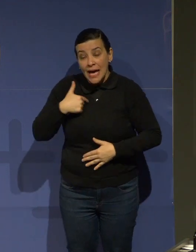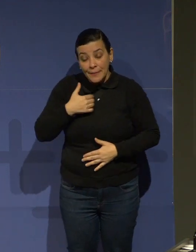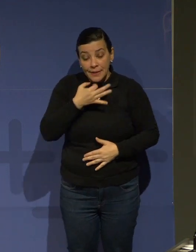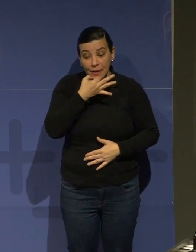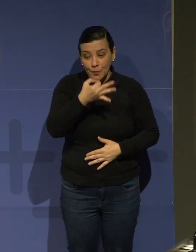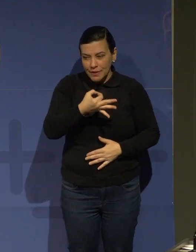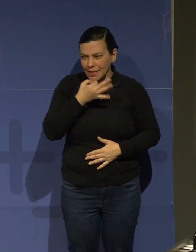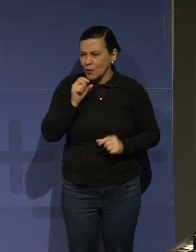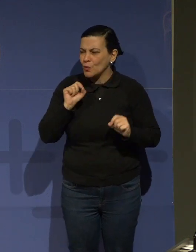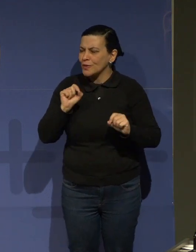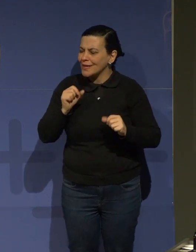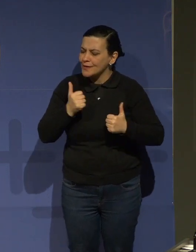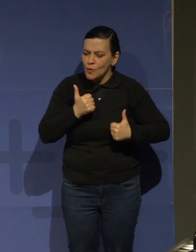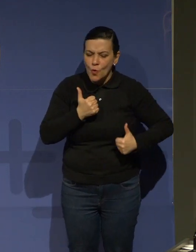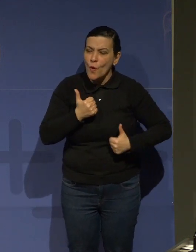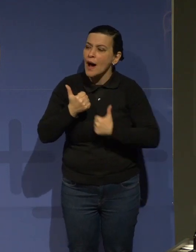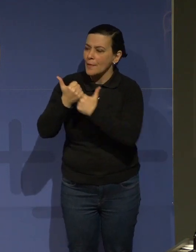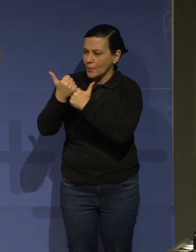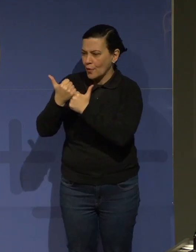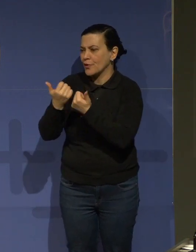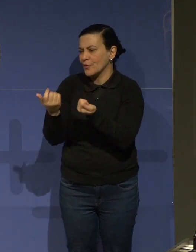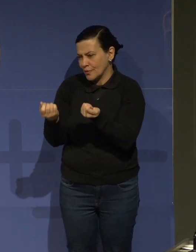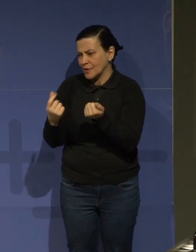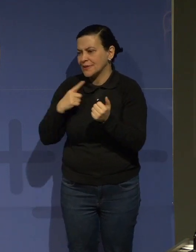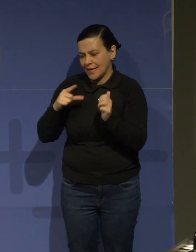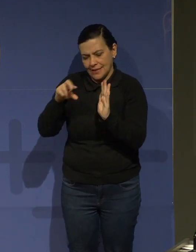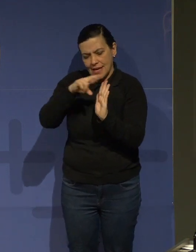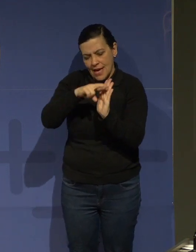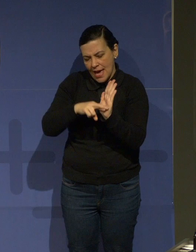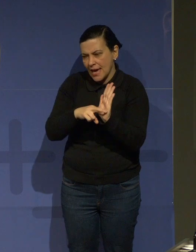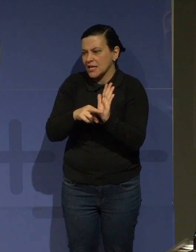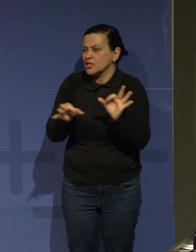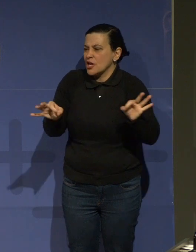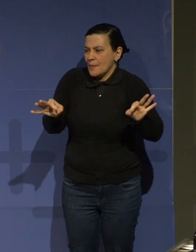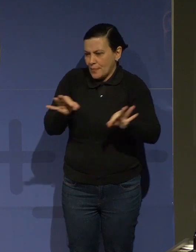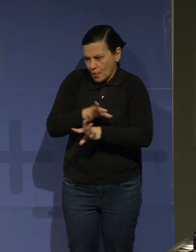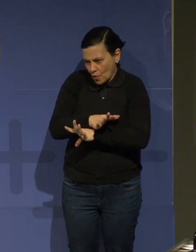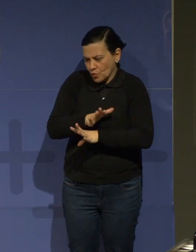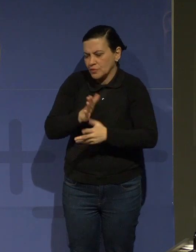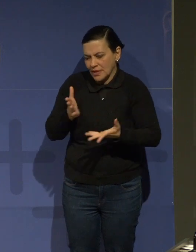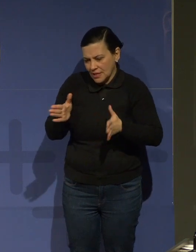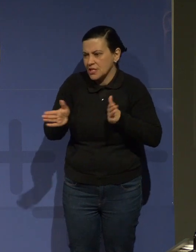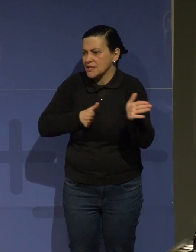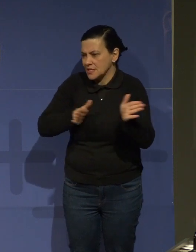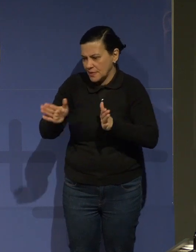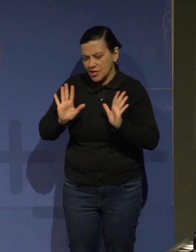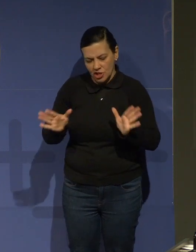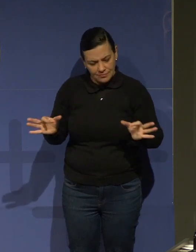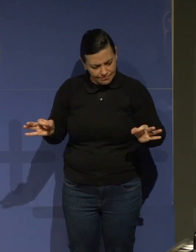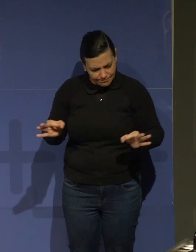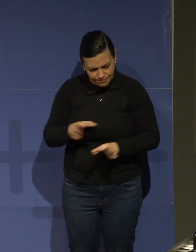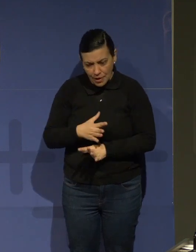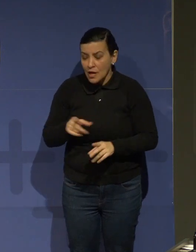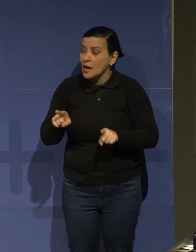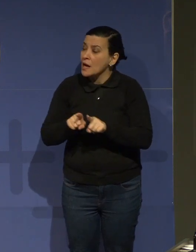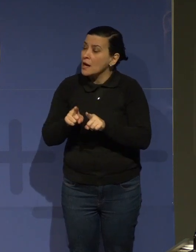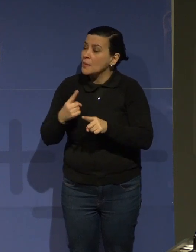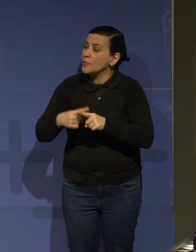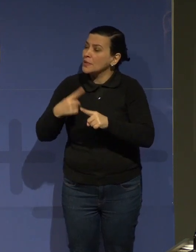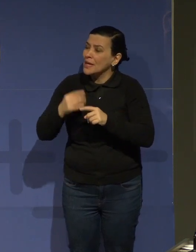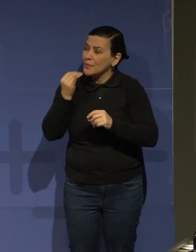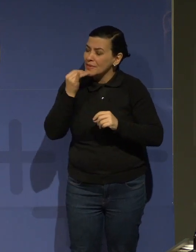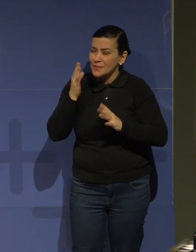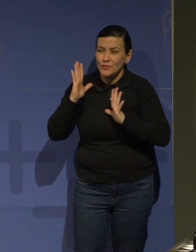maior aliada aqui são as diretrizes de acessibilidade, e a gente tem a certeza que elas estão sendo seguidas, porque elas englobam anos